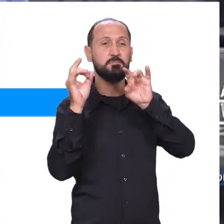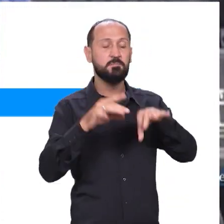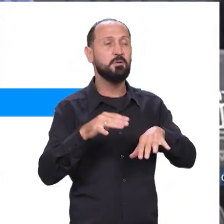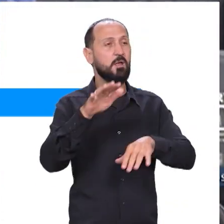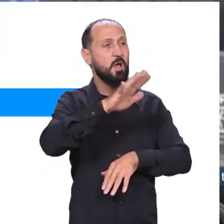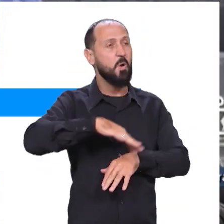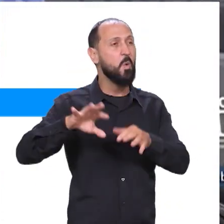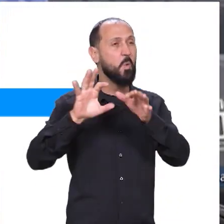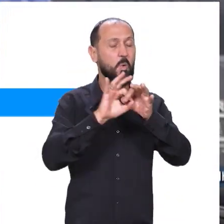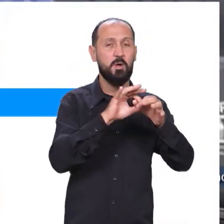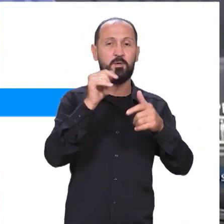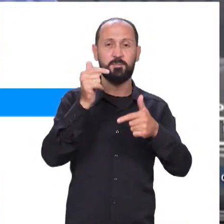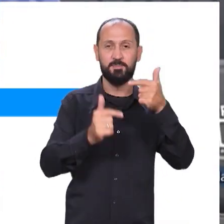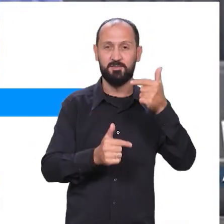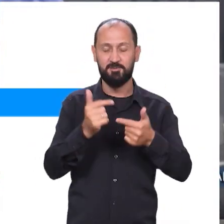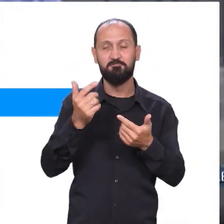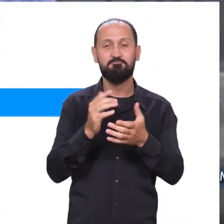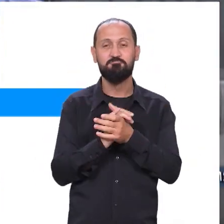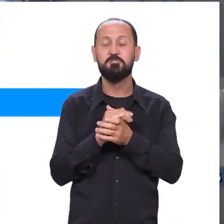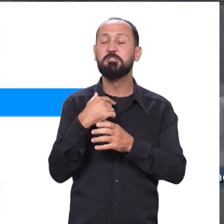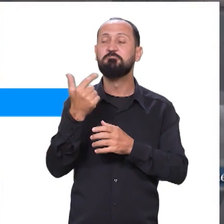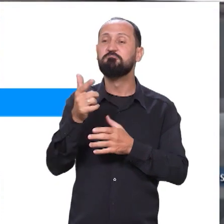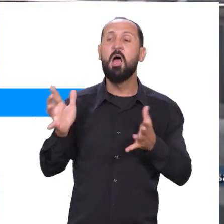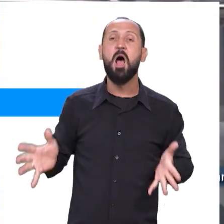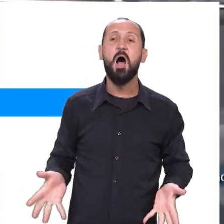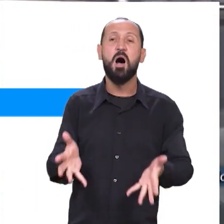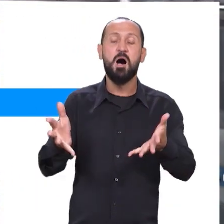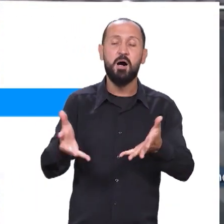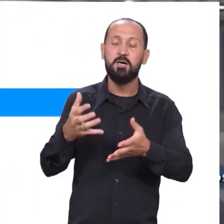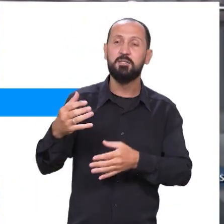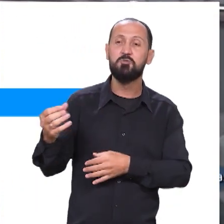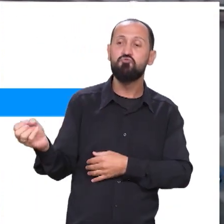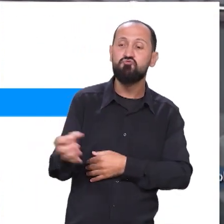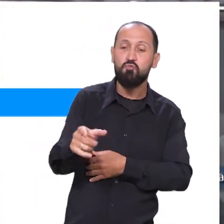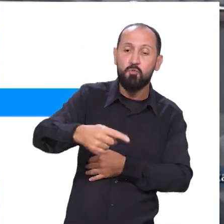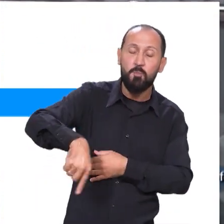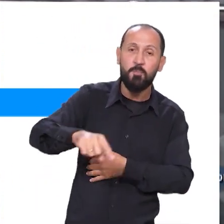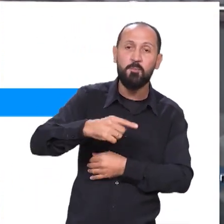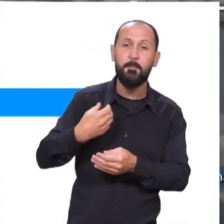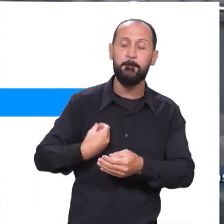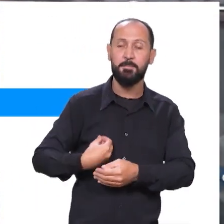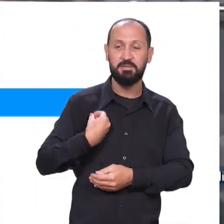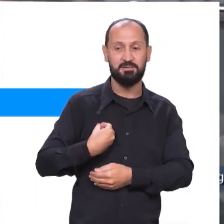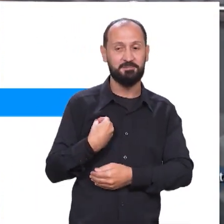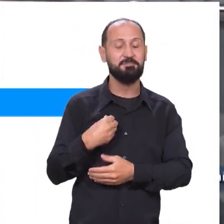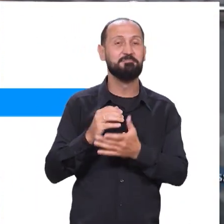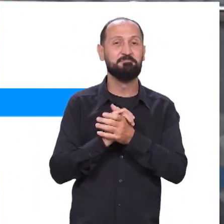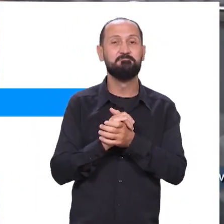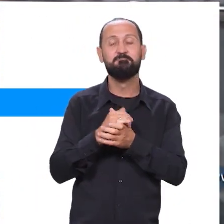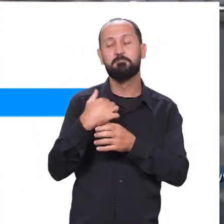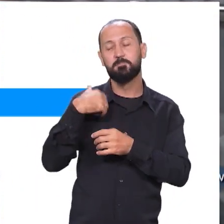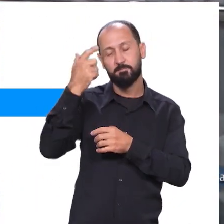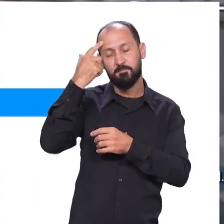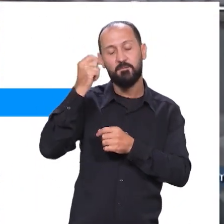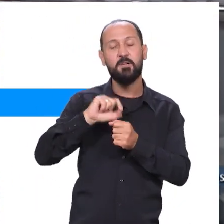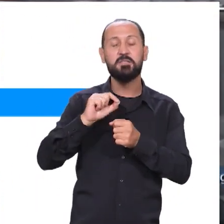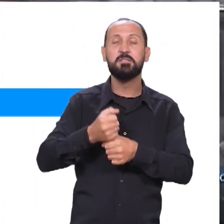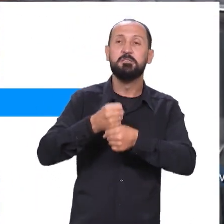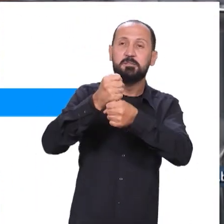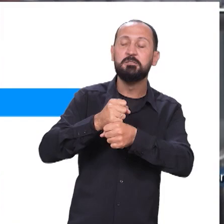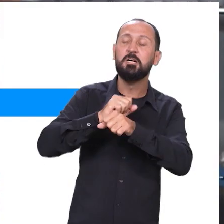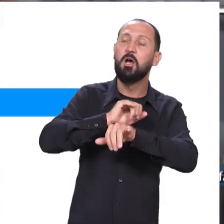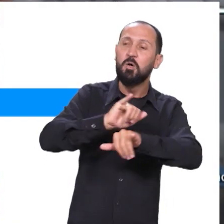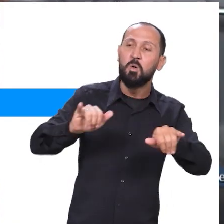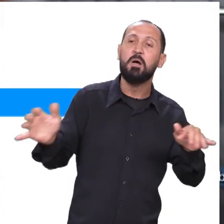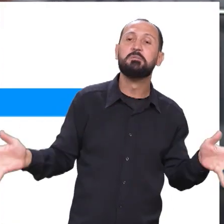o descrédito no cenário político era muito grande, né, que não estimula essa nova geração a estar participando. Então, acho que nós